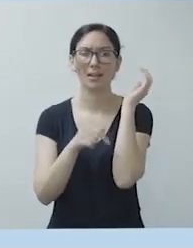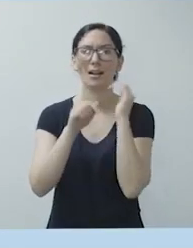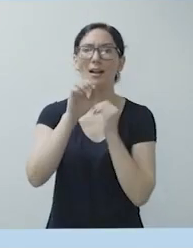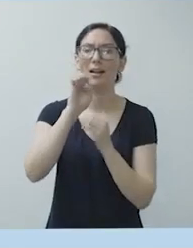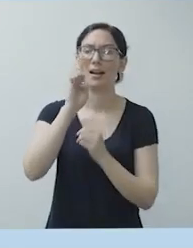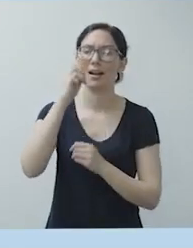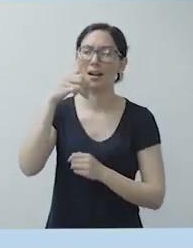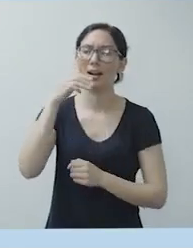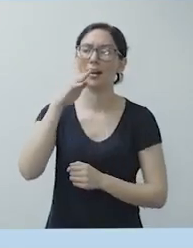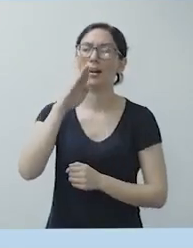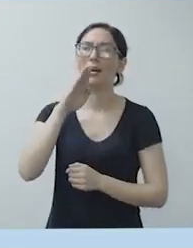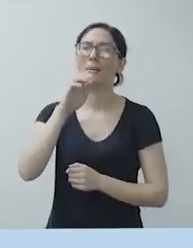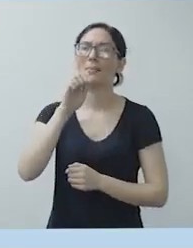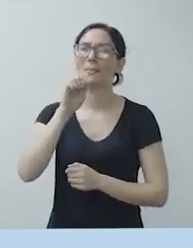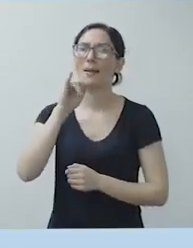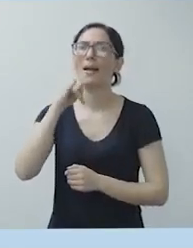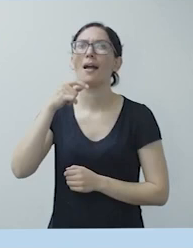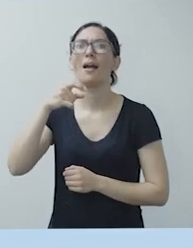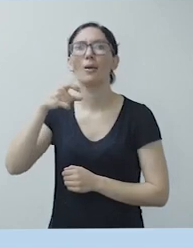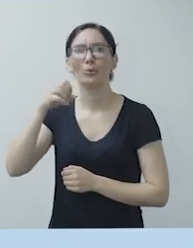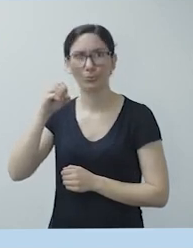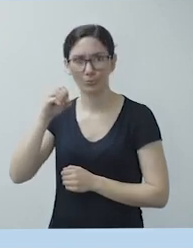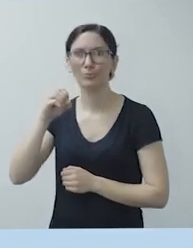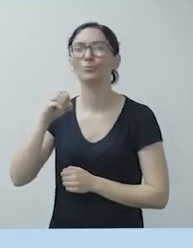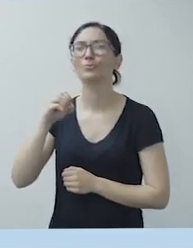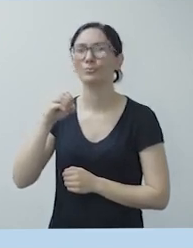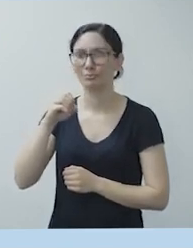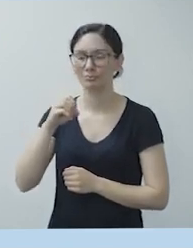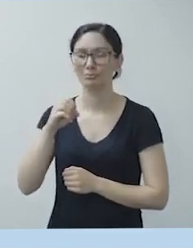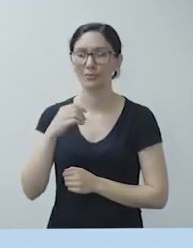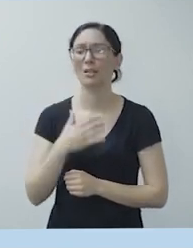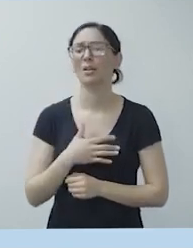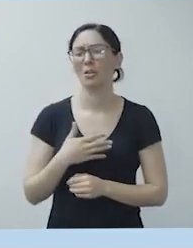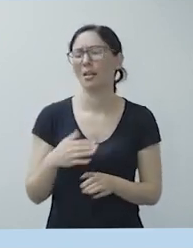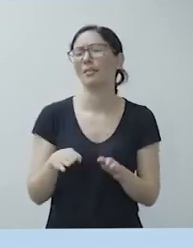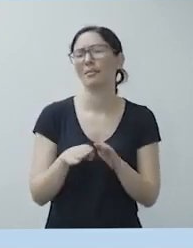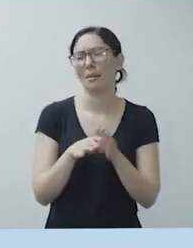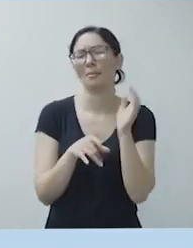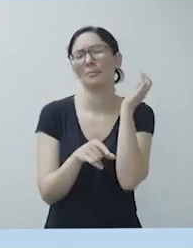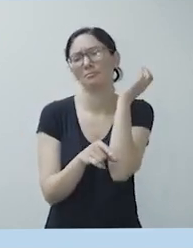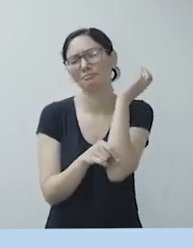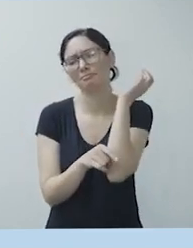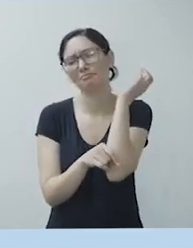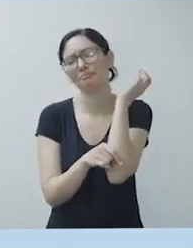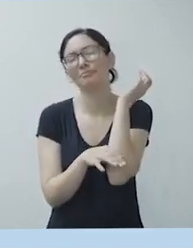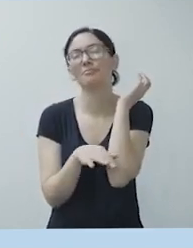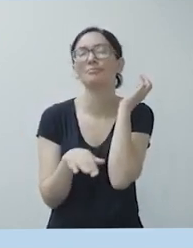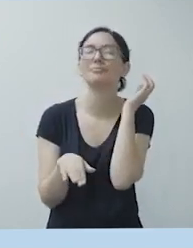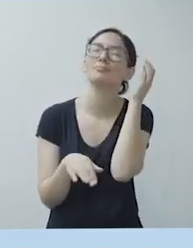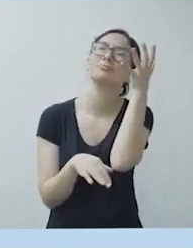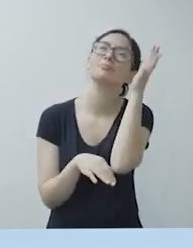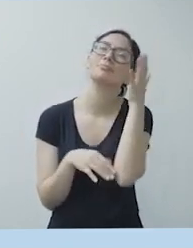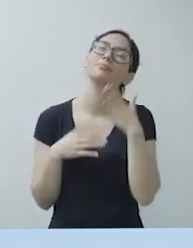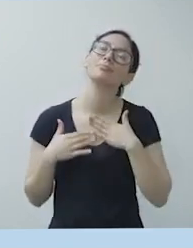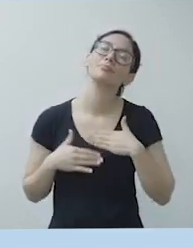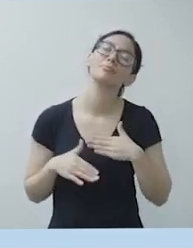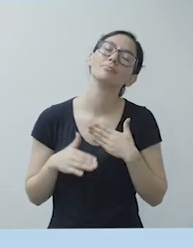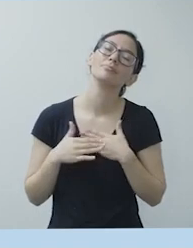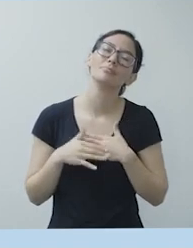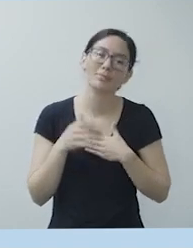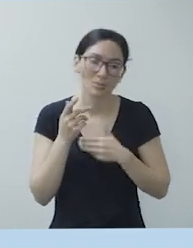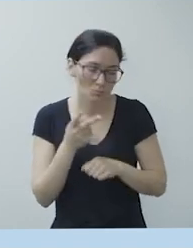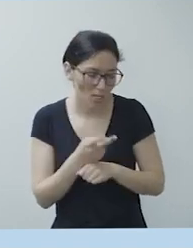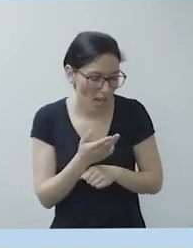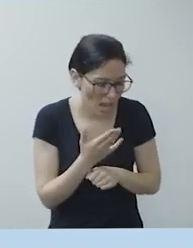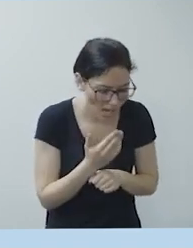embaixo da árvore. O passarinho gosta também de estar lá na sombrinha da árvore, procurando